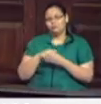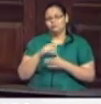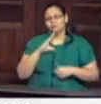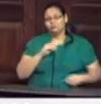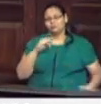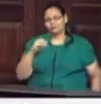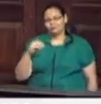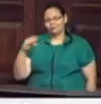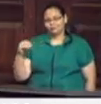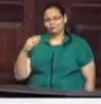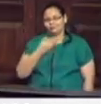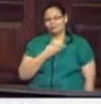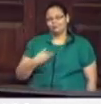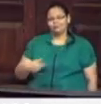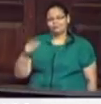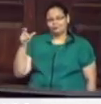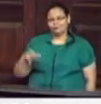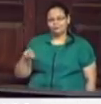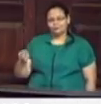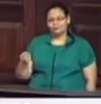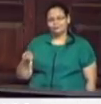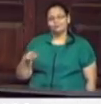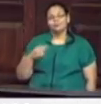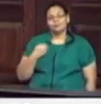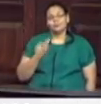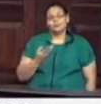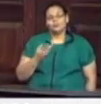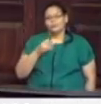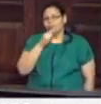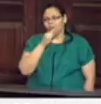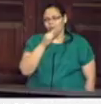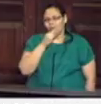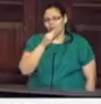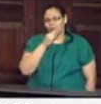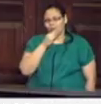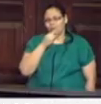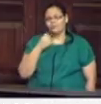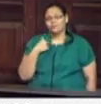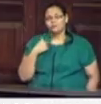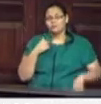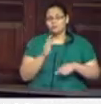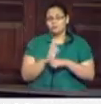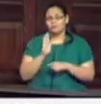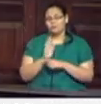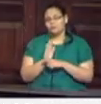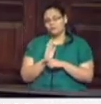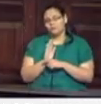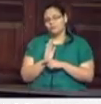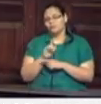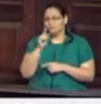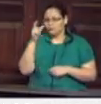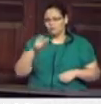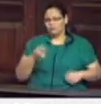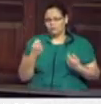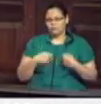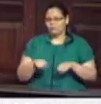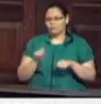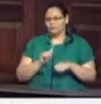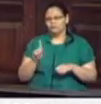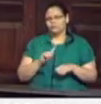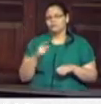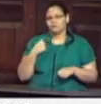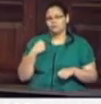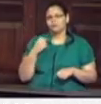governo seguinte honrar. Isso sim é um exemplo clássico de populismo. Portanto, toda a minha solidariedade dela, Vossa Excelência não precisa, mas eu quero manifestar